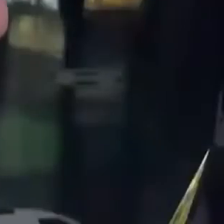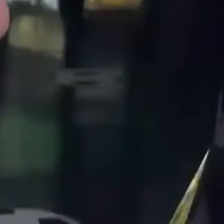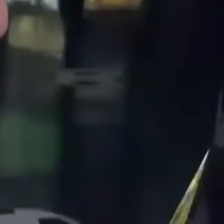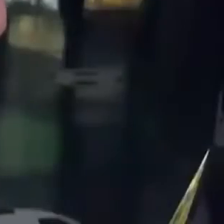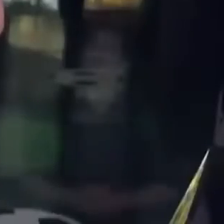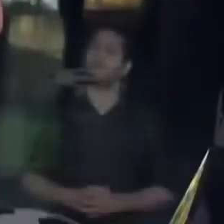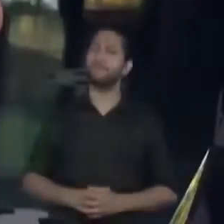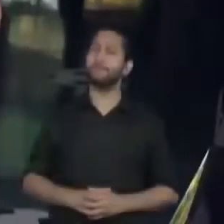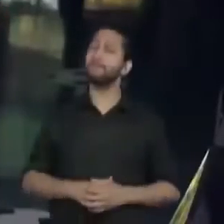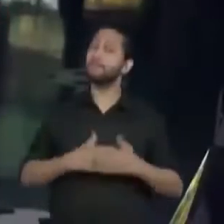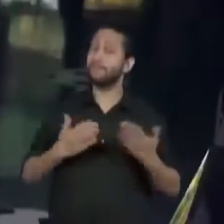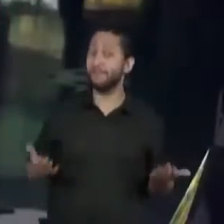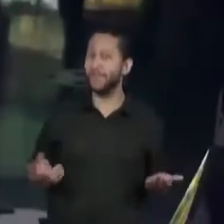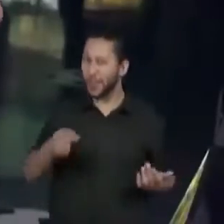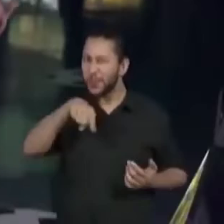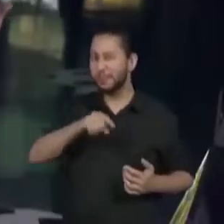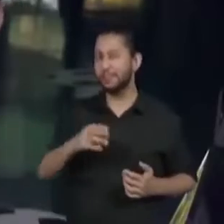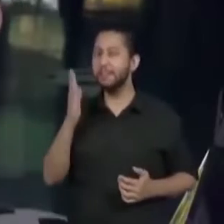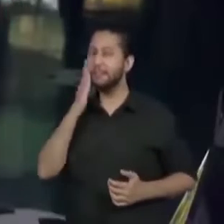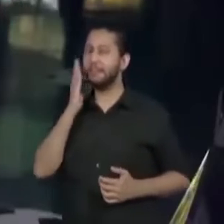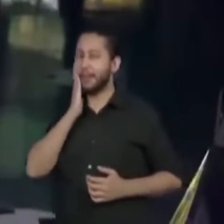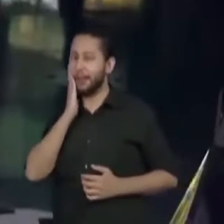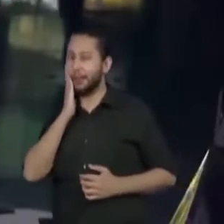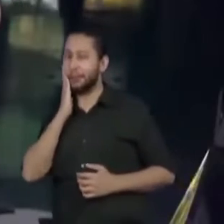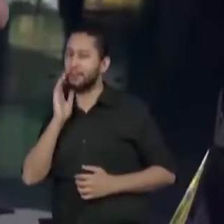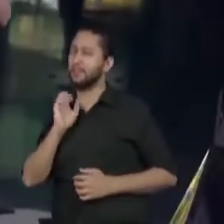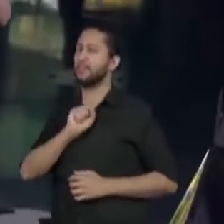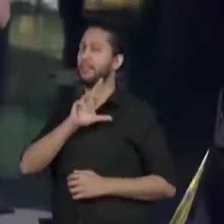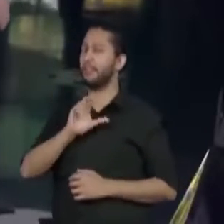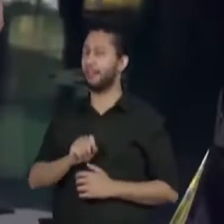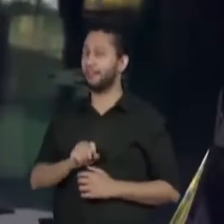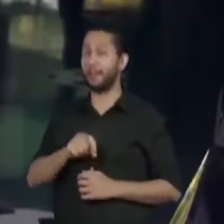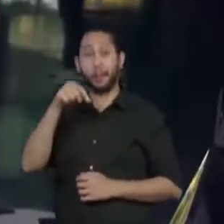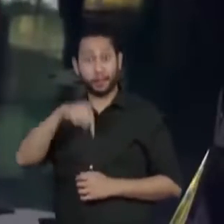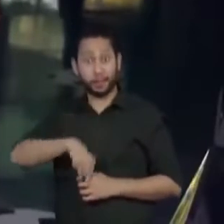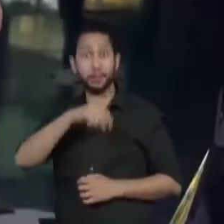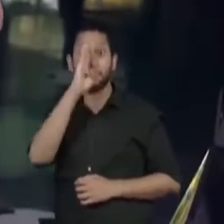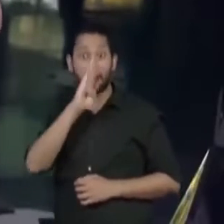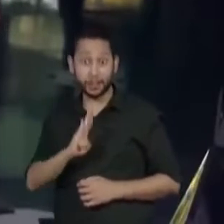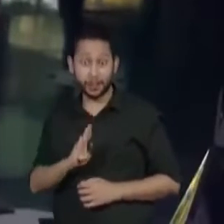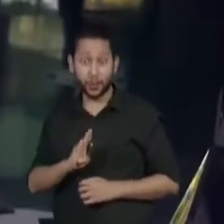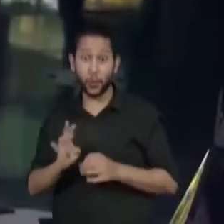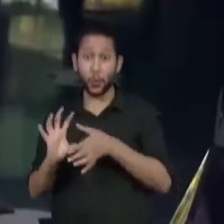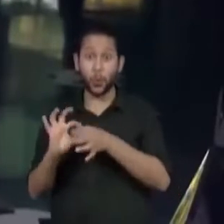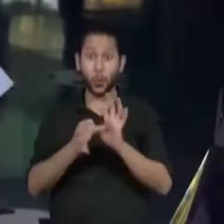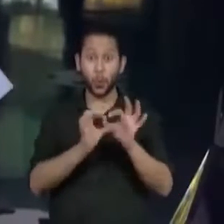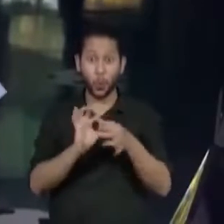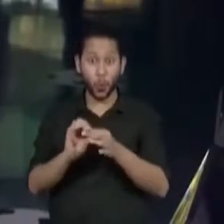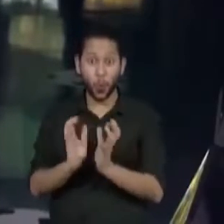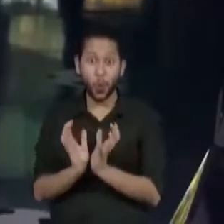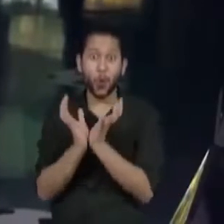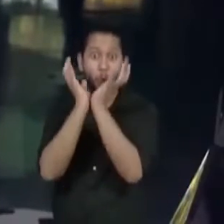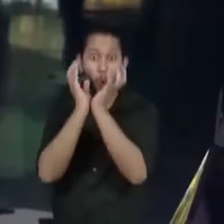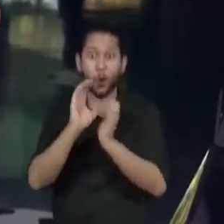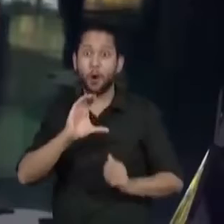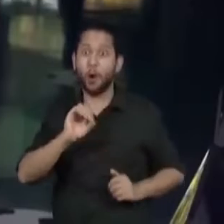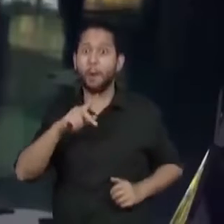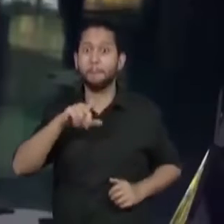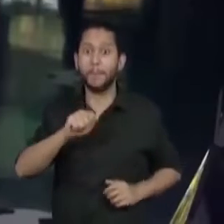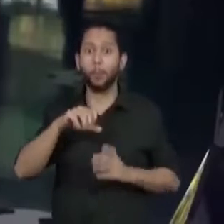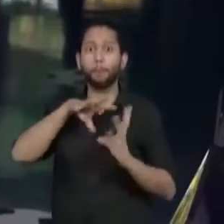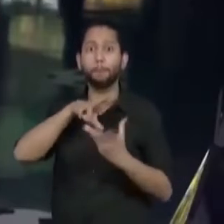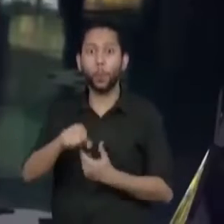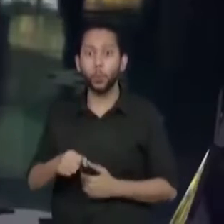Será, professora Mara, que eles sabem, né, que o Brasil já sediou 2 Copas do Mundo, uma em 1950, onde ocorreu